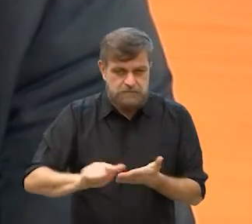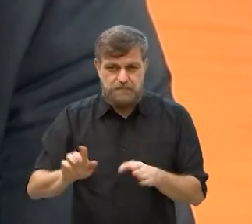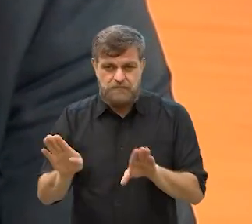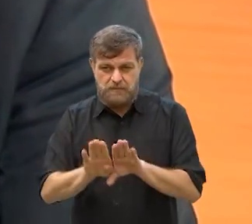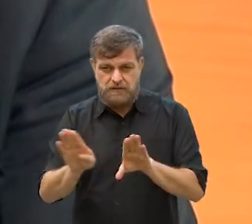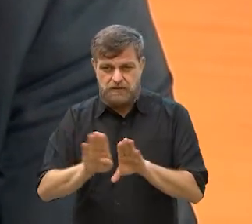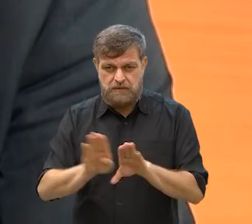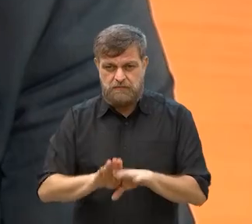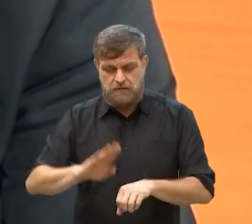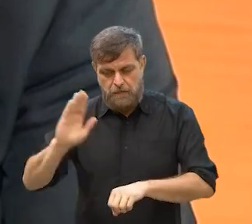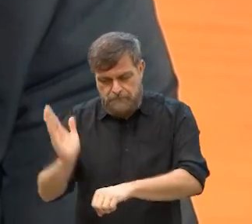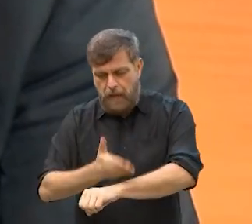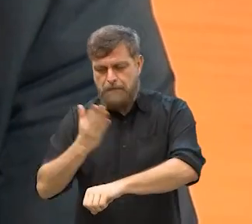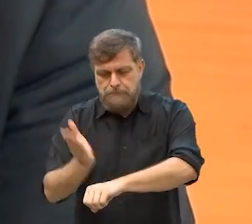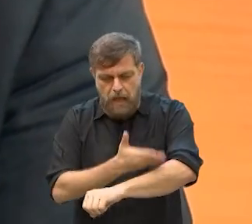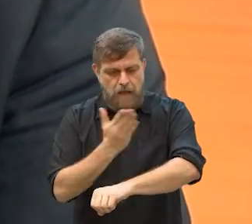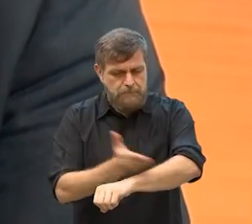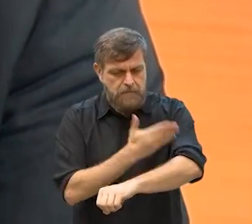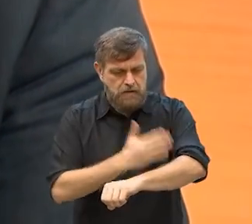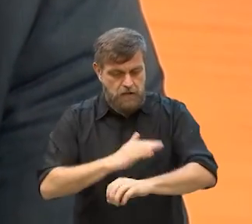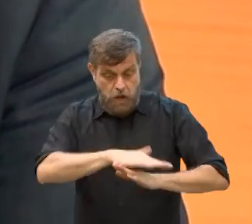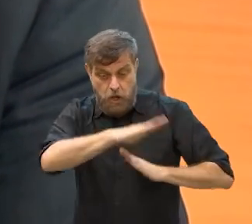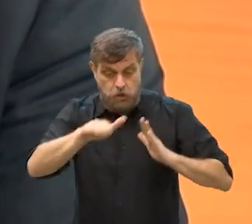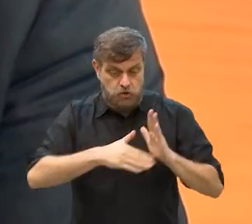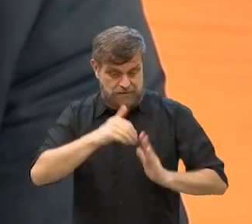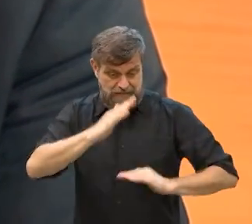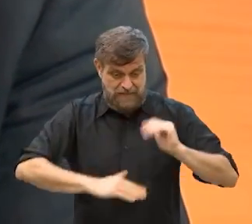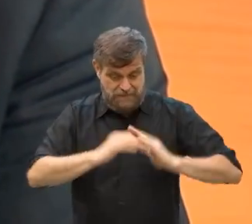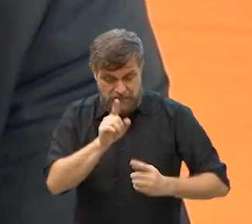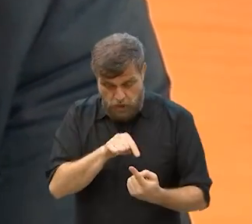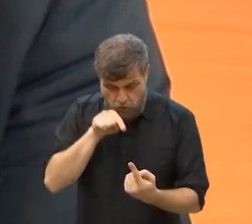fazer o que for preciso para